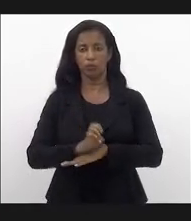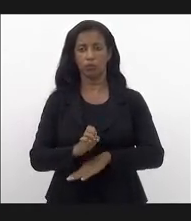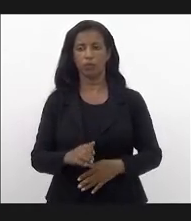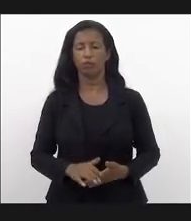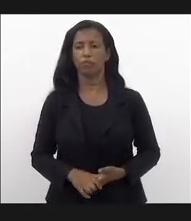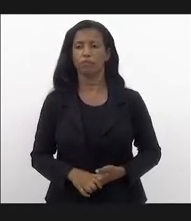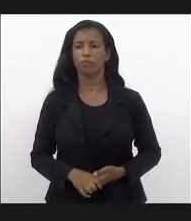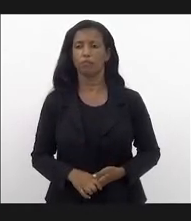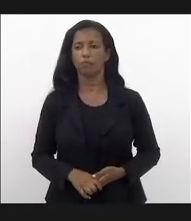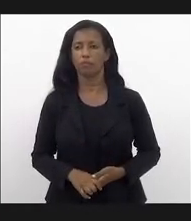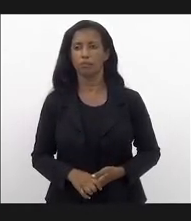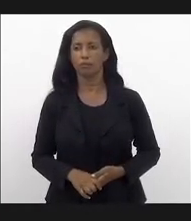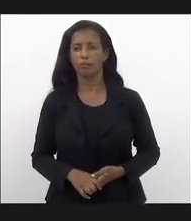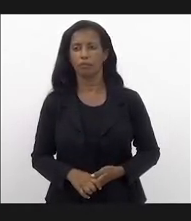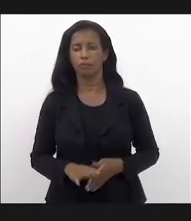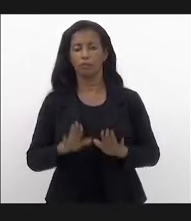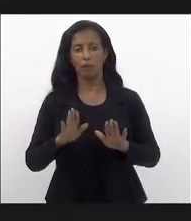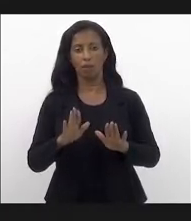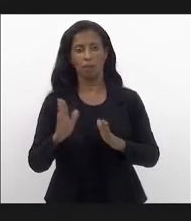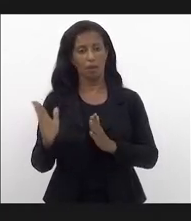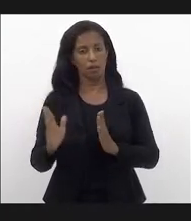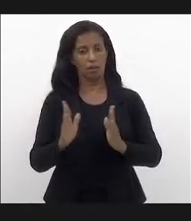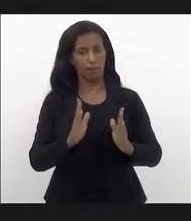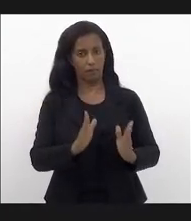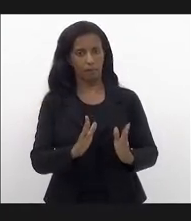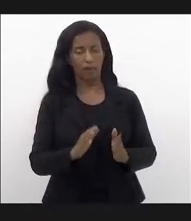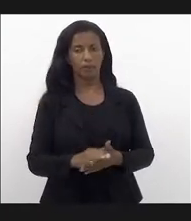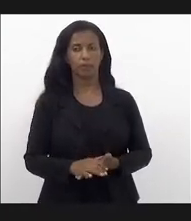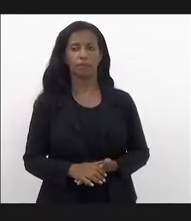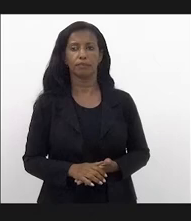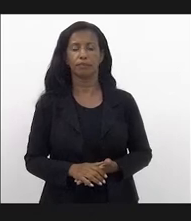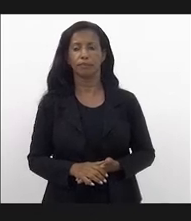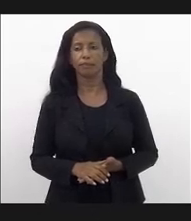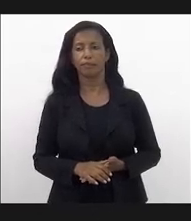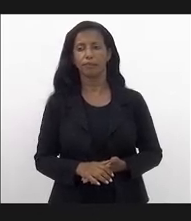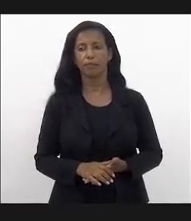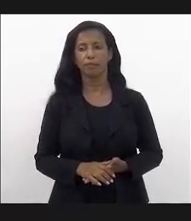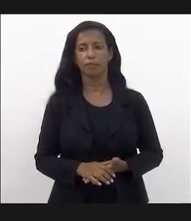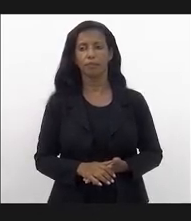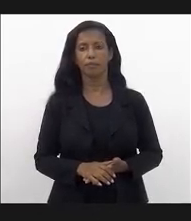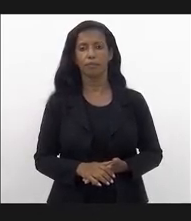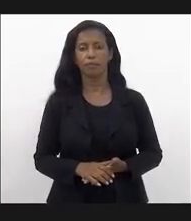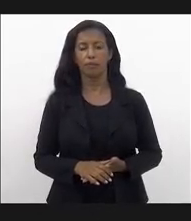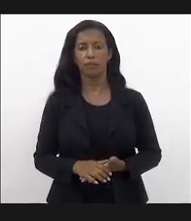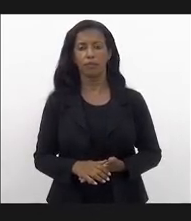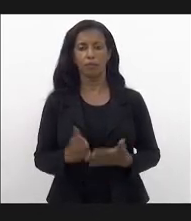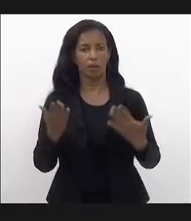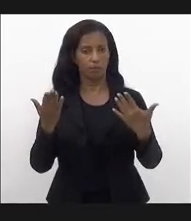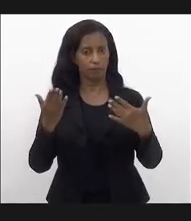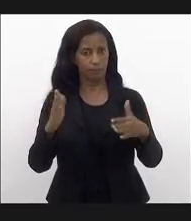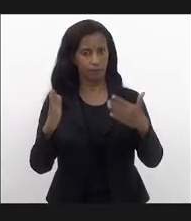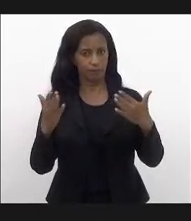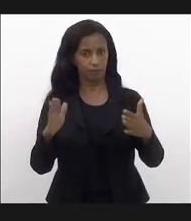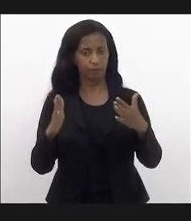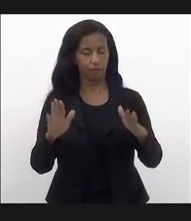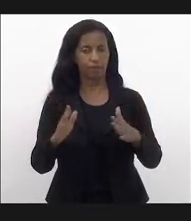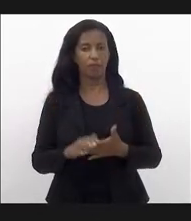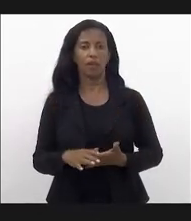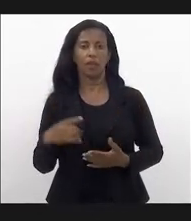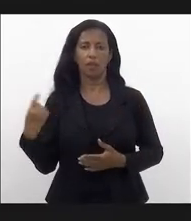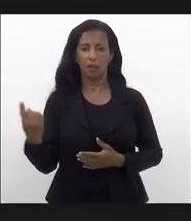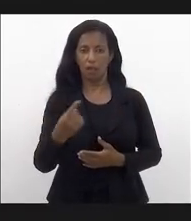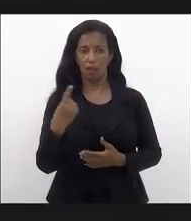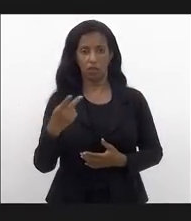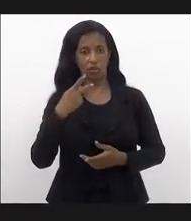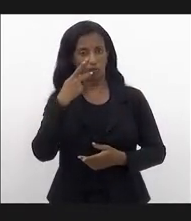mas a parte a parte dos elogios que muitas das vezes a gente